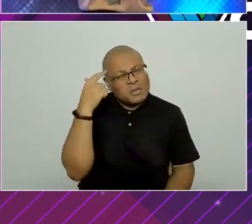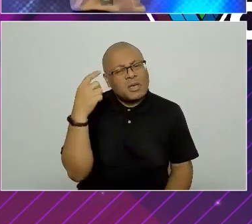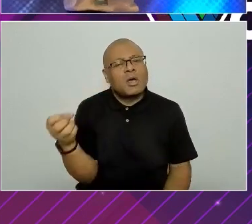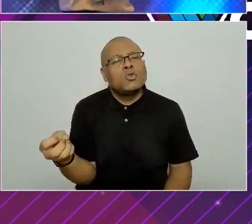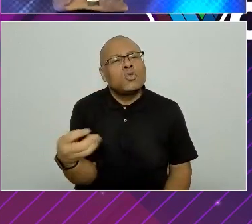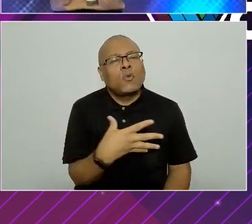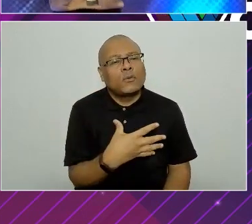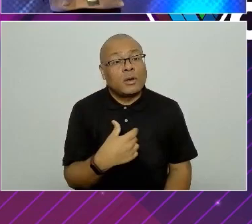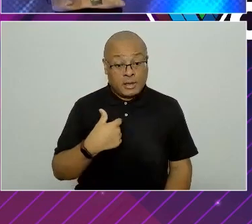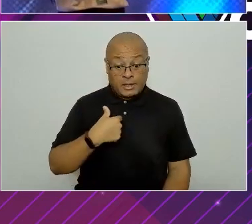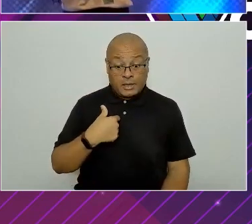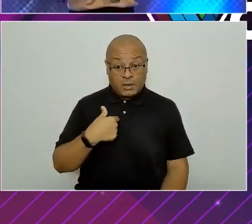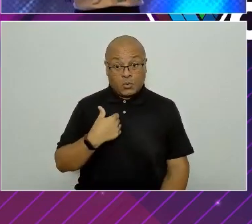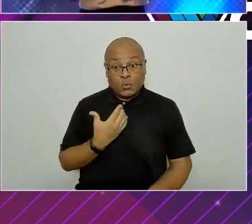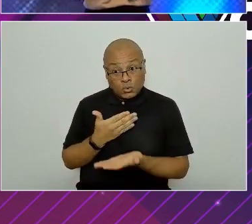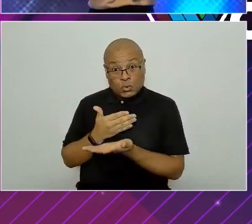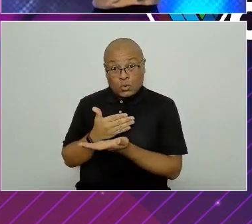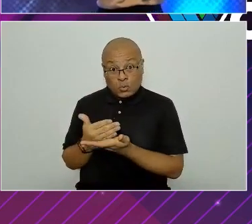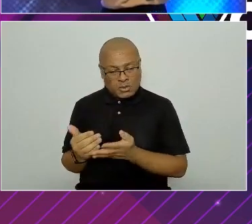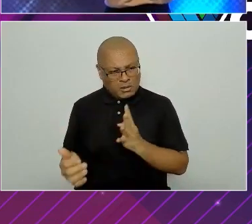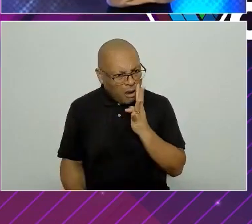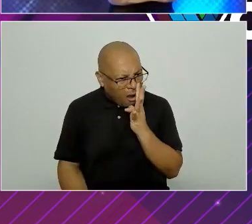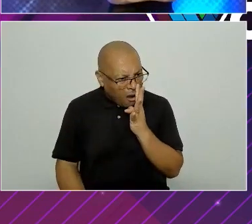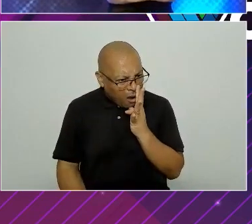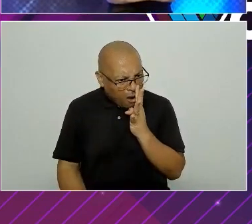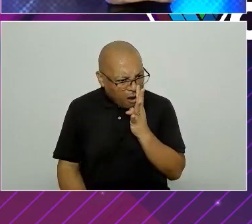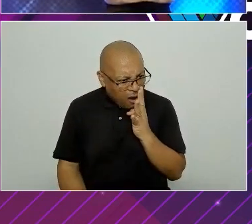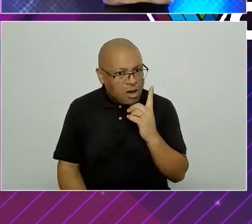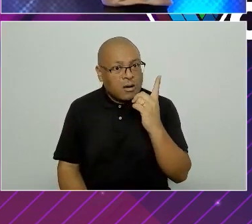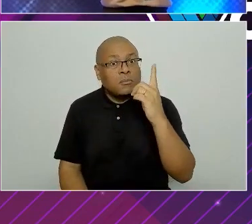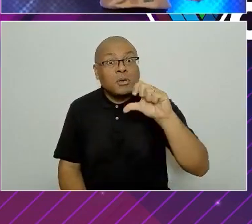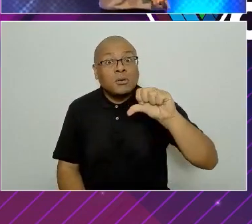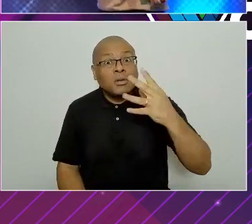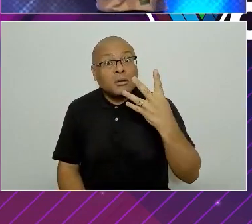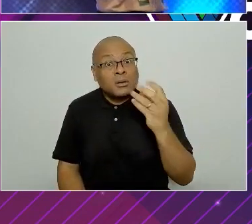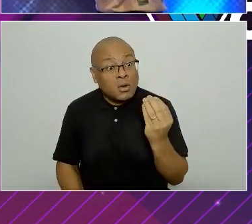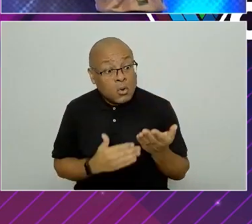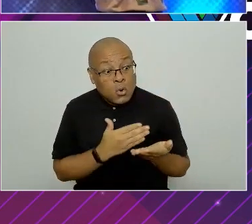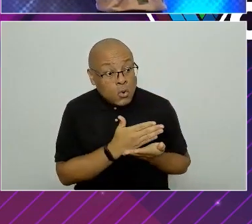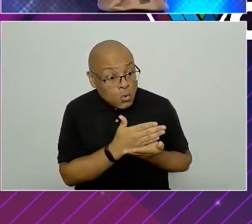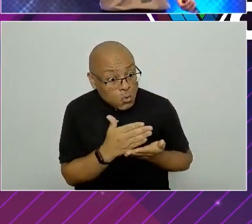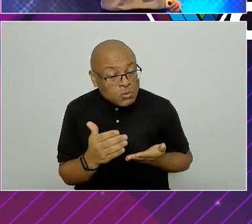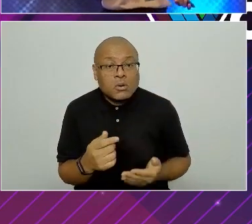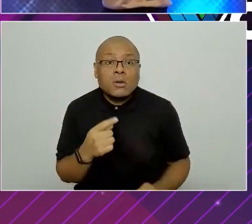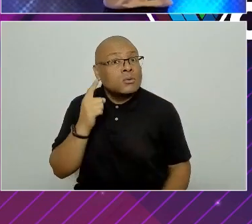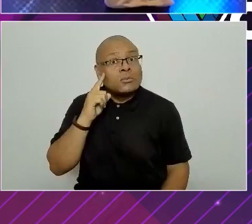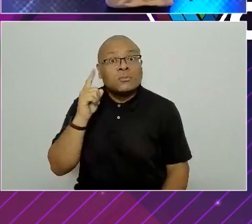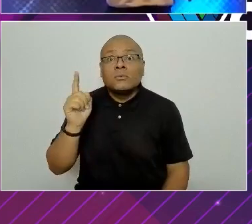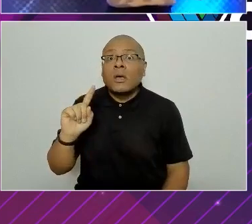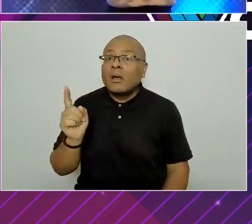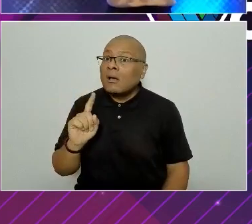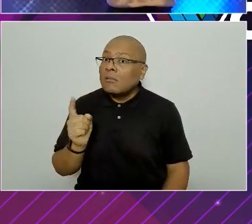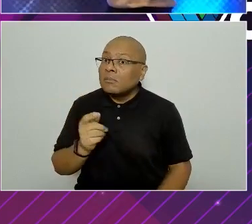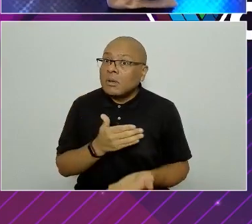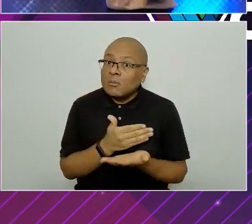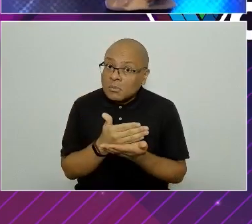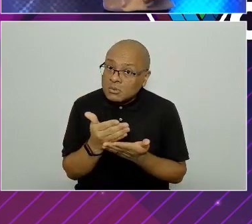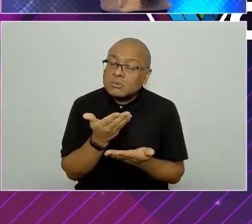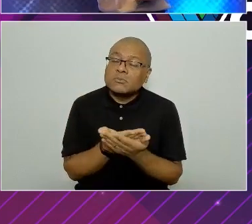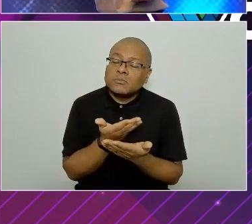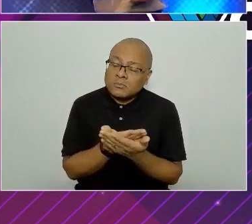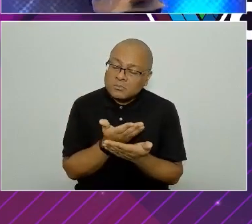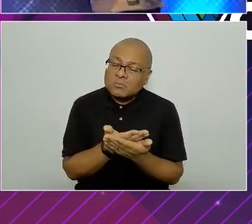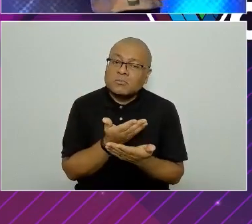eu, particularmente, fiquei muito surpresa quando eu soube um pouco mais dessa história, né, de quando que isso começou a ser estruturado. E